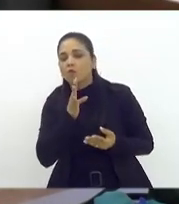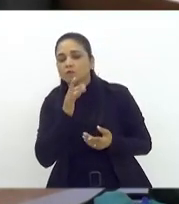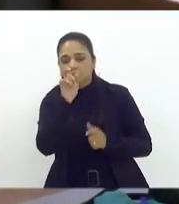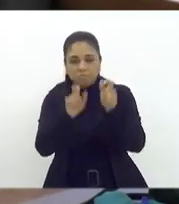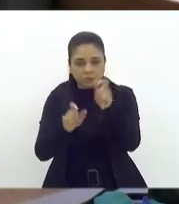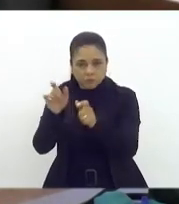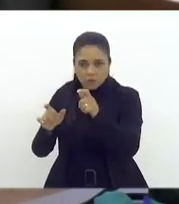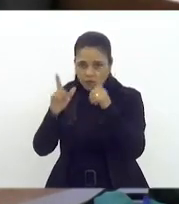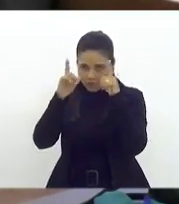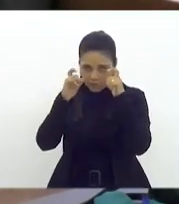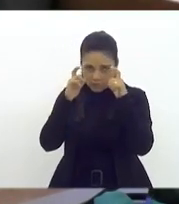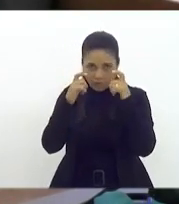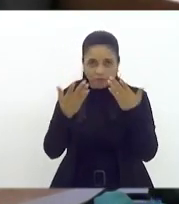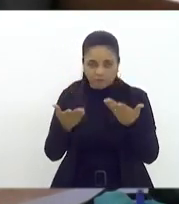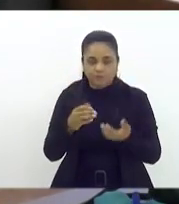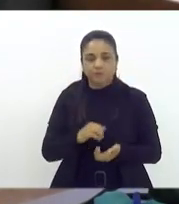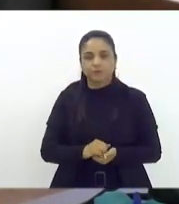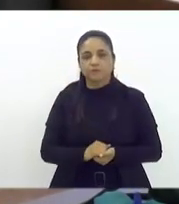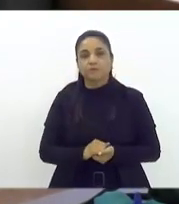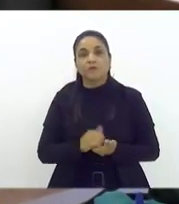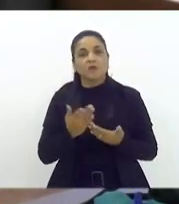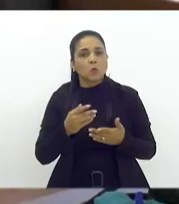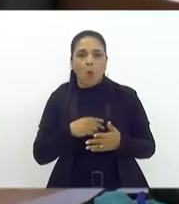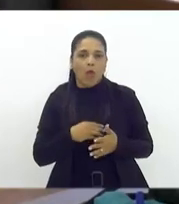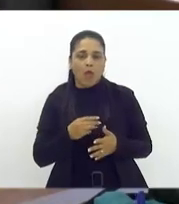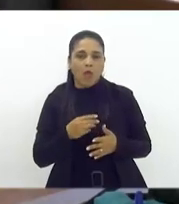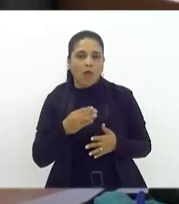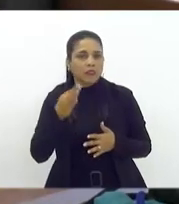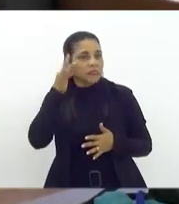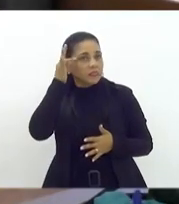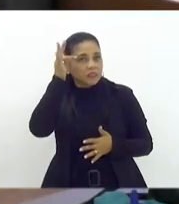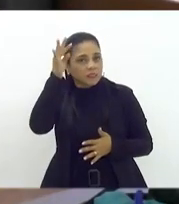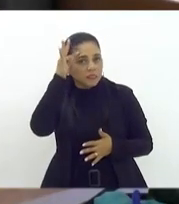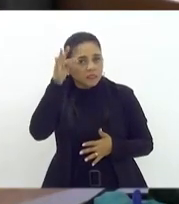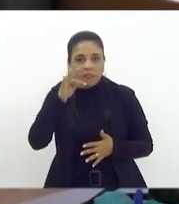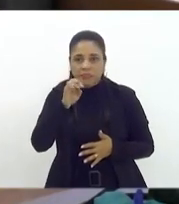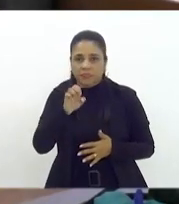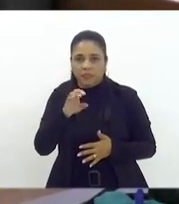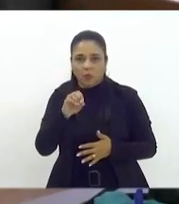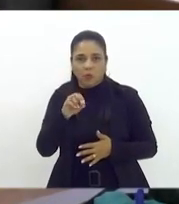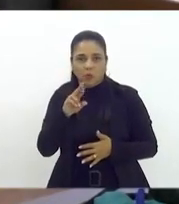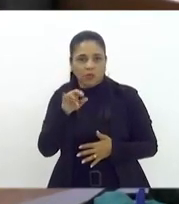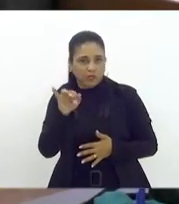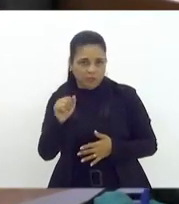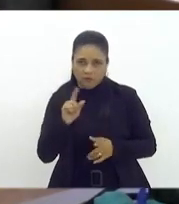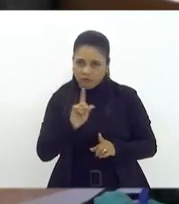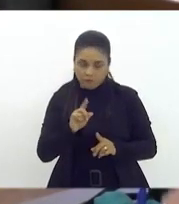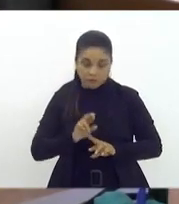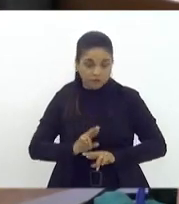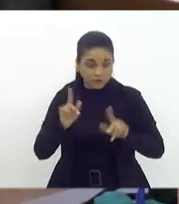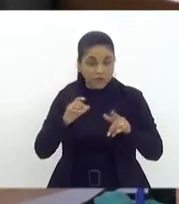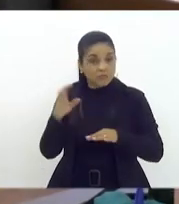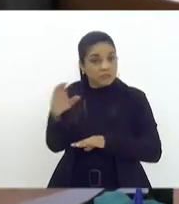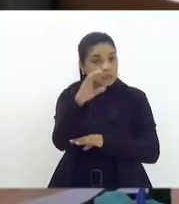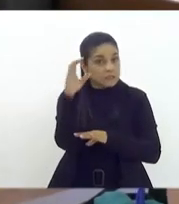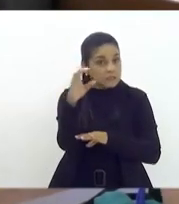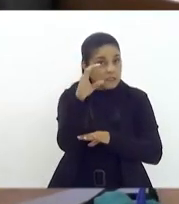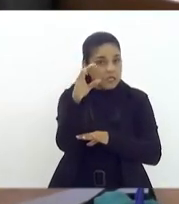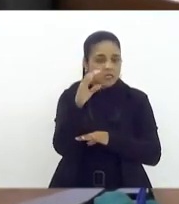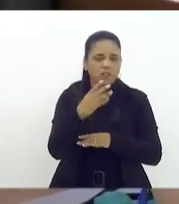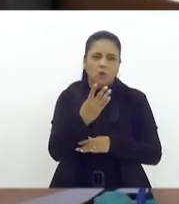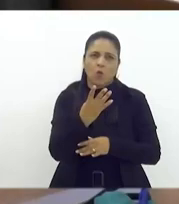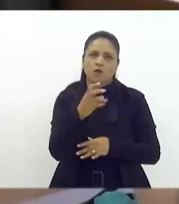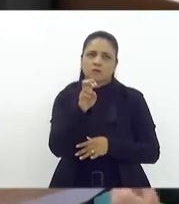tá então daí que eu falo né não é uma teoria é uma ciência que já existe há pelo menos uns